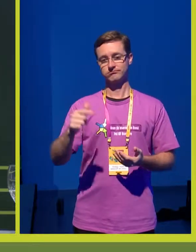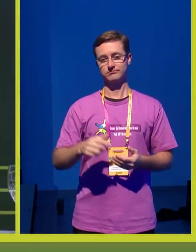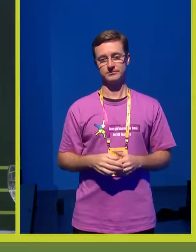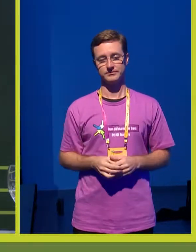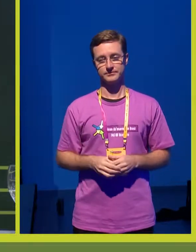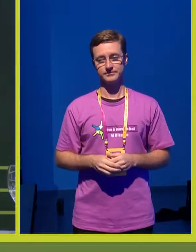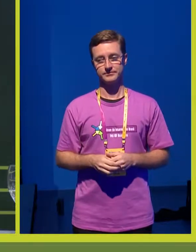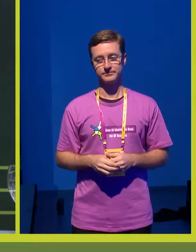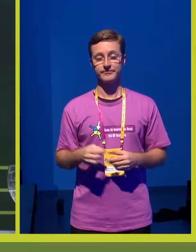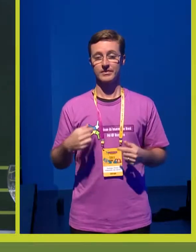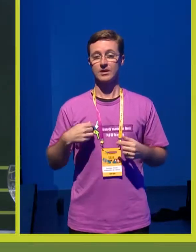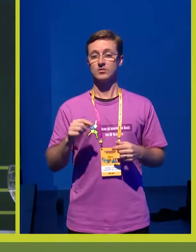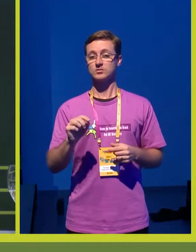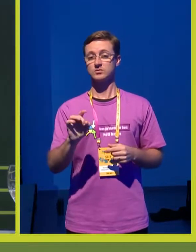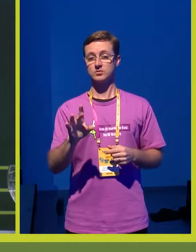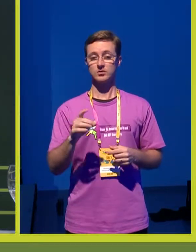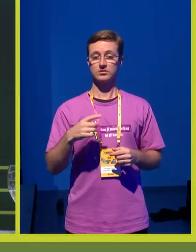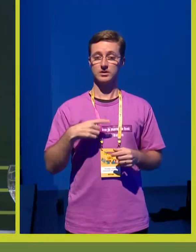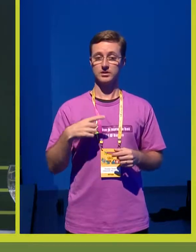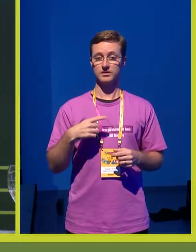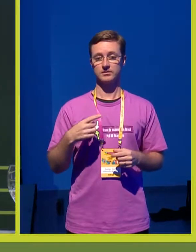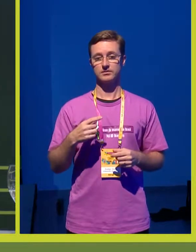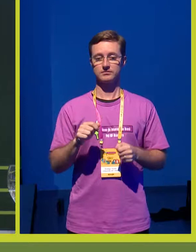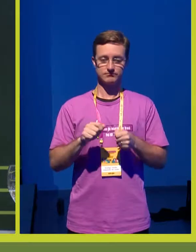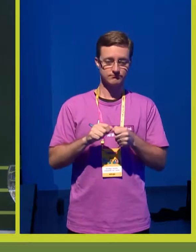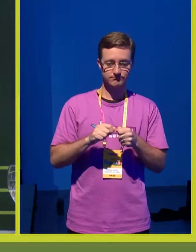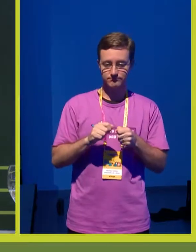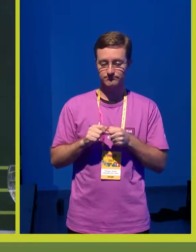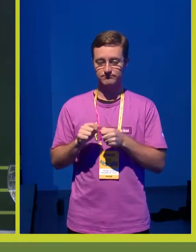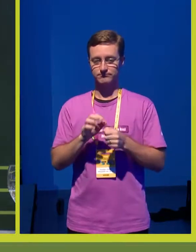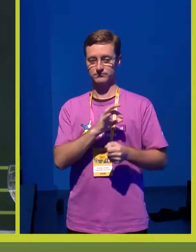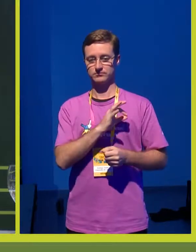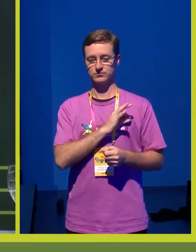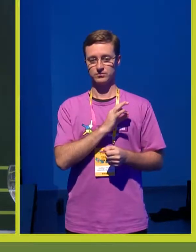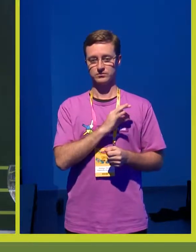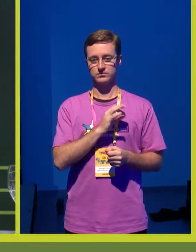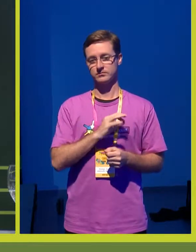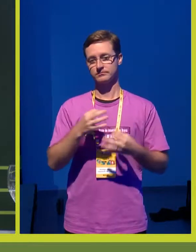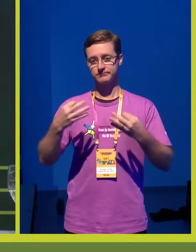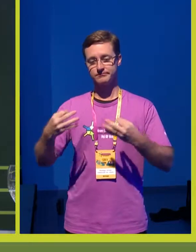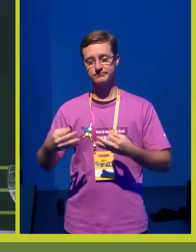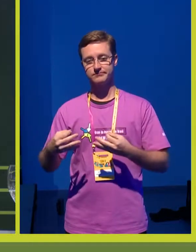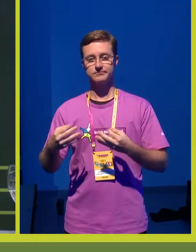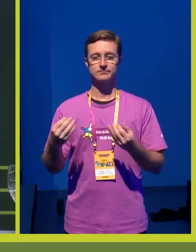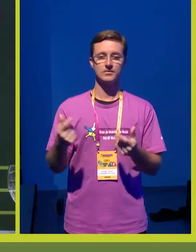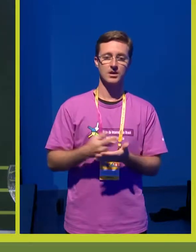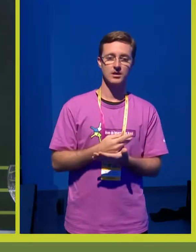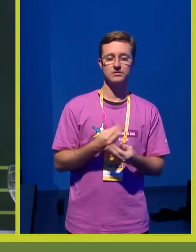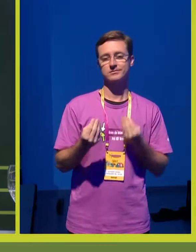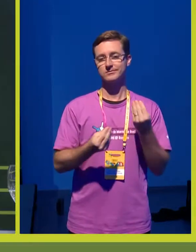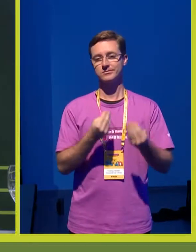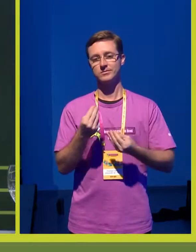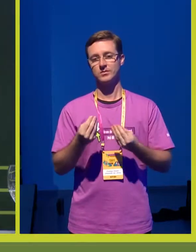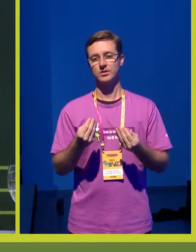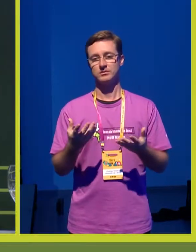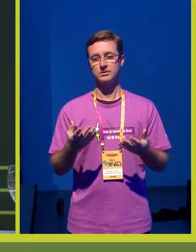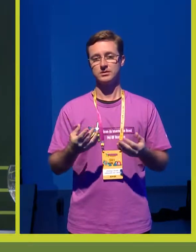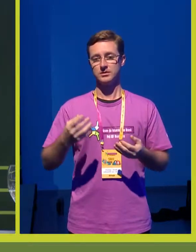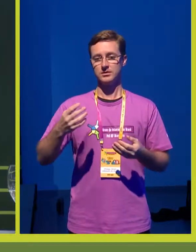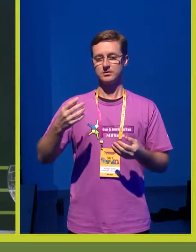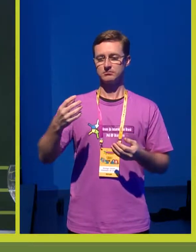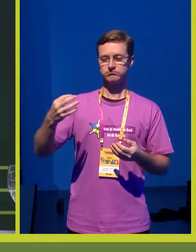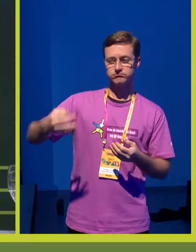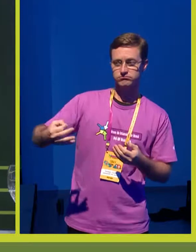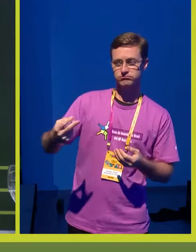reclusão eu só estou fazendo policiamento ostensivo o qual é o critério para eu poder fazer qualquer tipo de coisa ou não